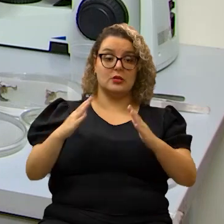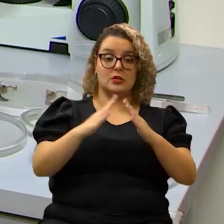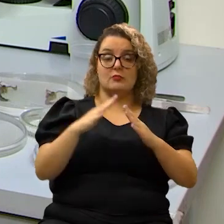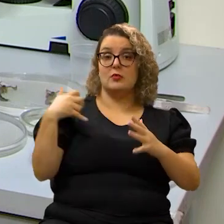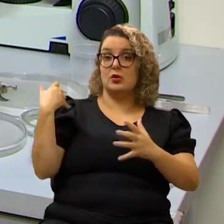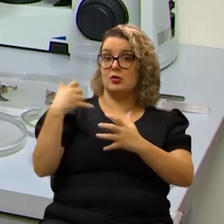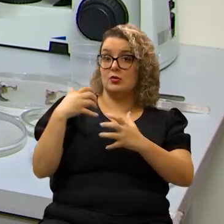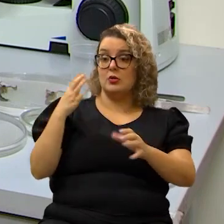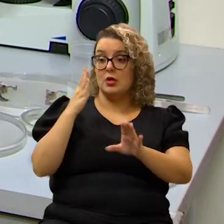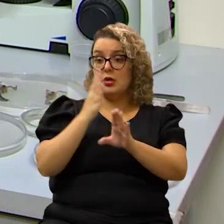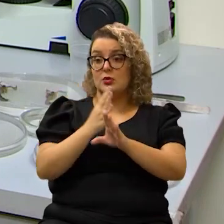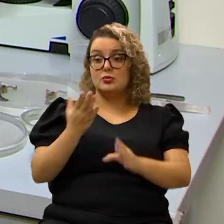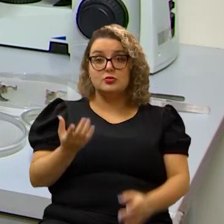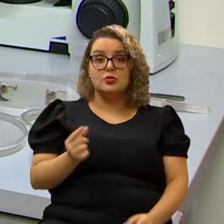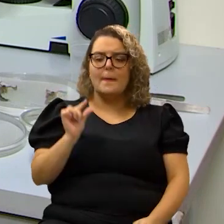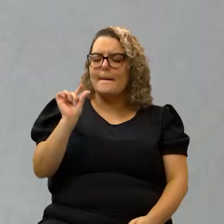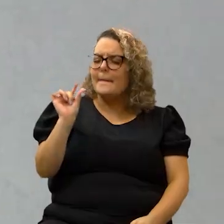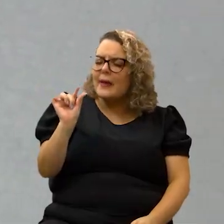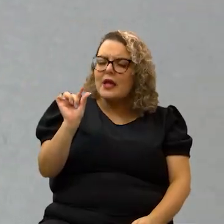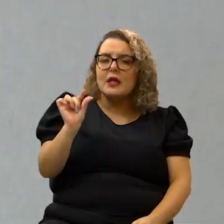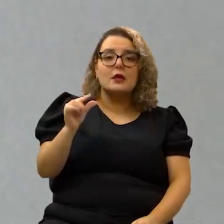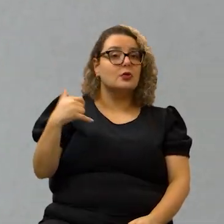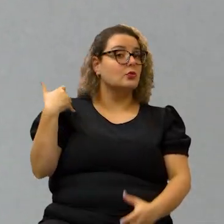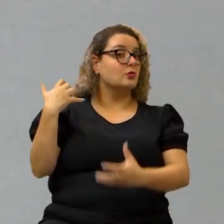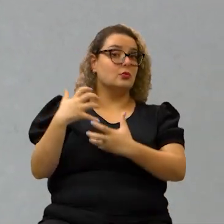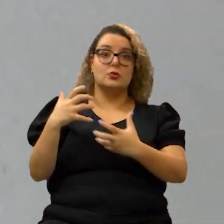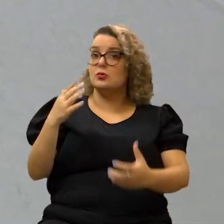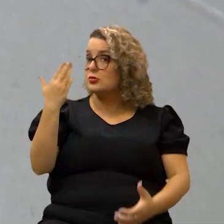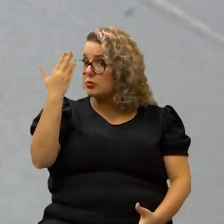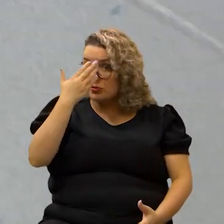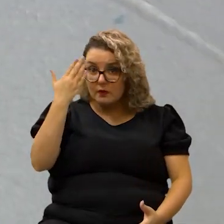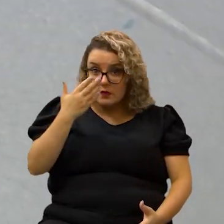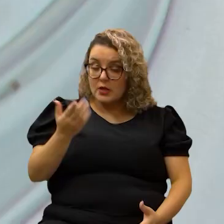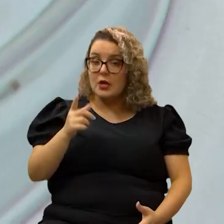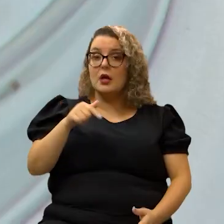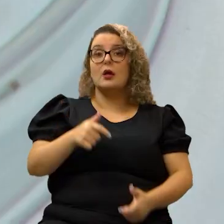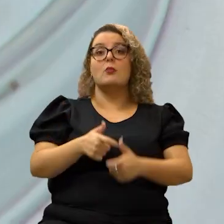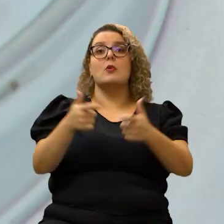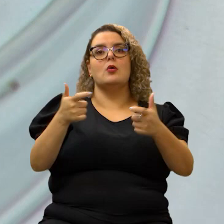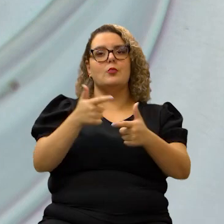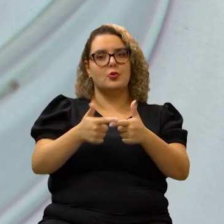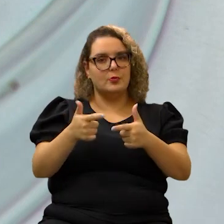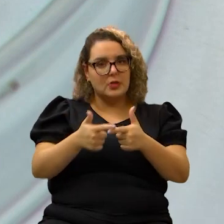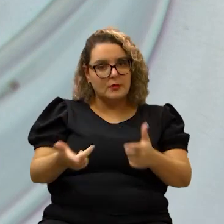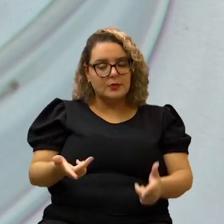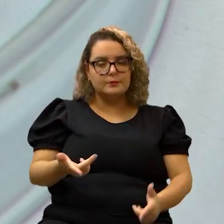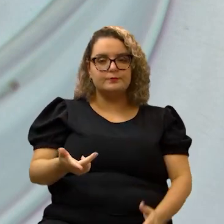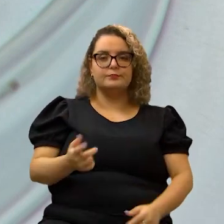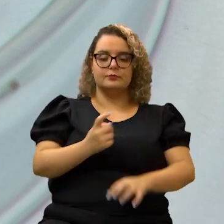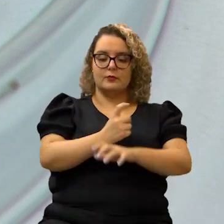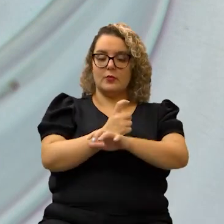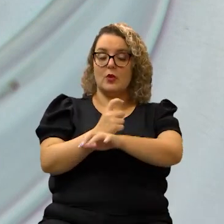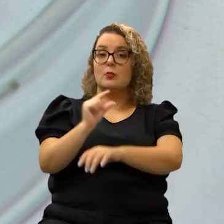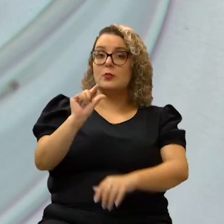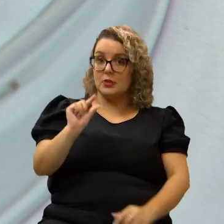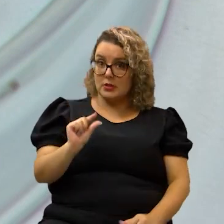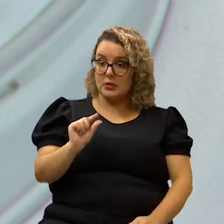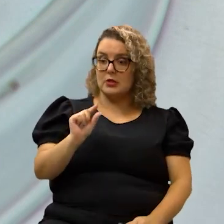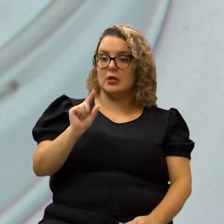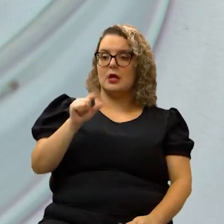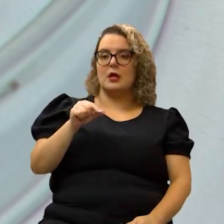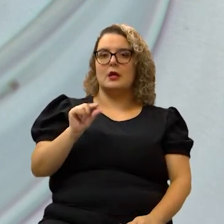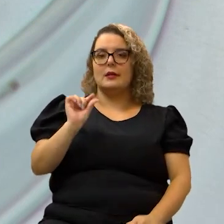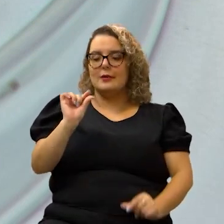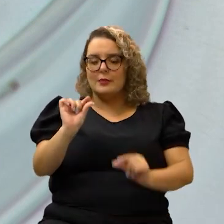caso de idoso, a gente vai na casa de idoso, a gente acaba encontrando escorpião pequenininho que o idoso não vê. Então esse é o maior problema. E o